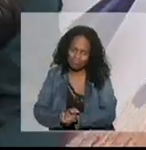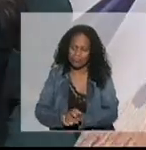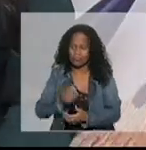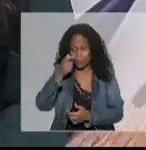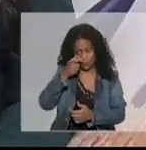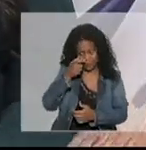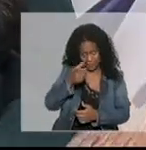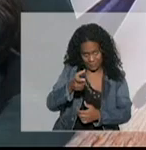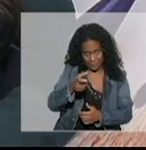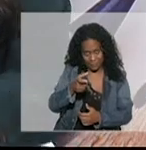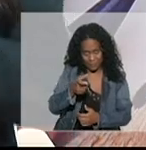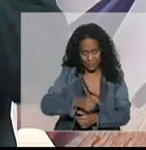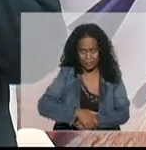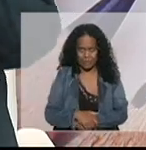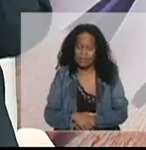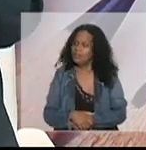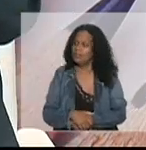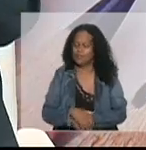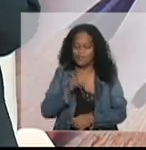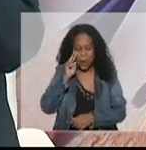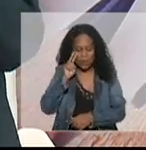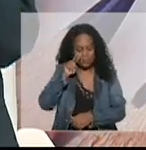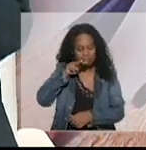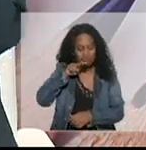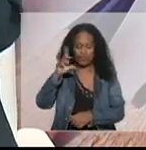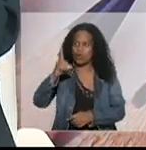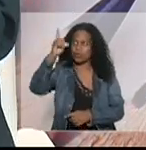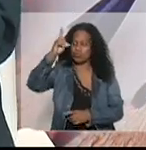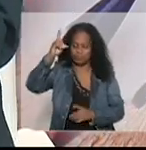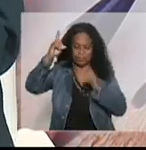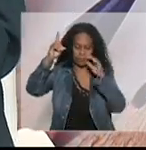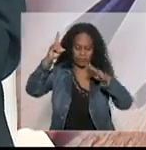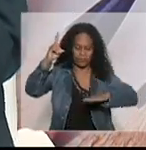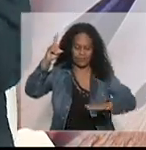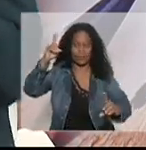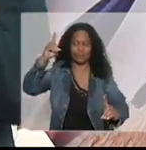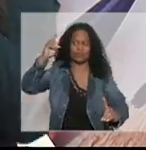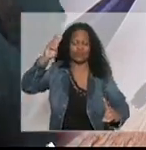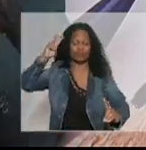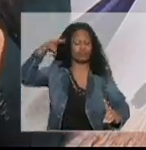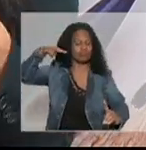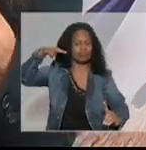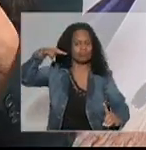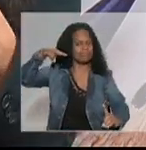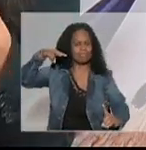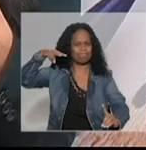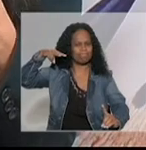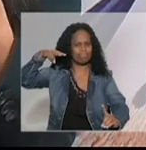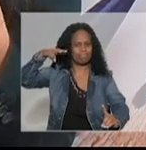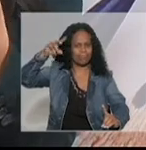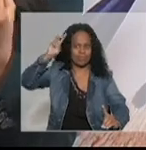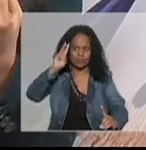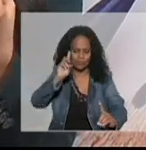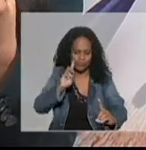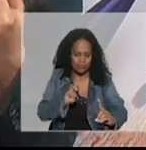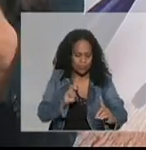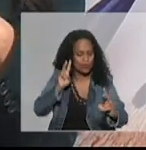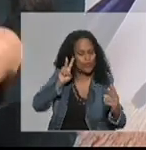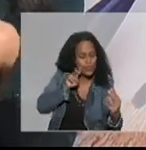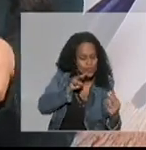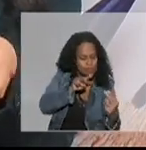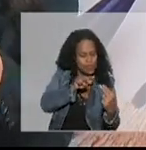acho muito interessante essa questão de baixar para olhar a criança nos olhos e da valorização do idoso, que na nossa